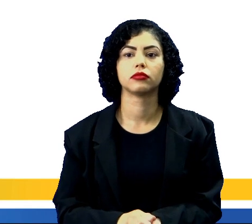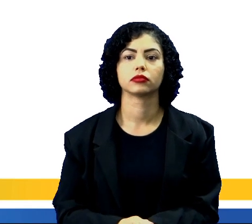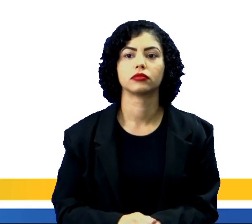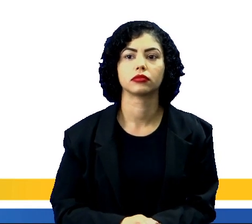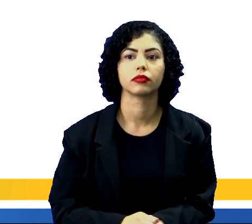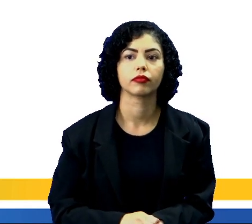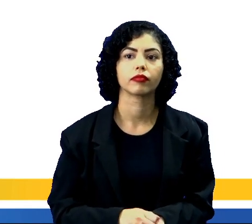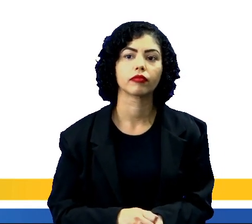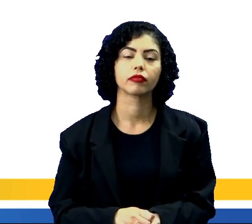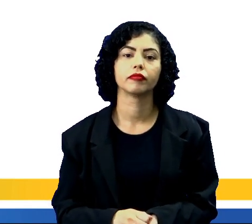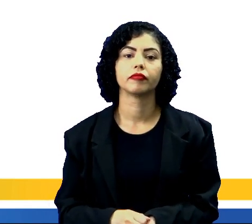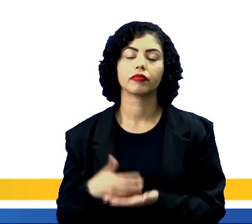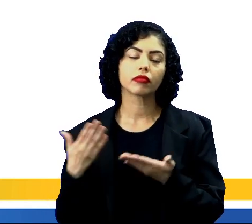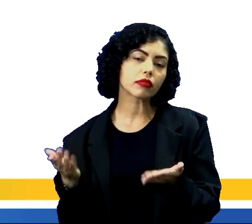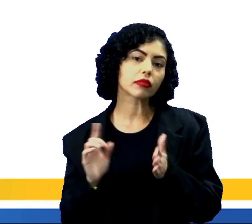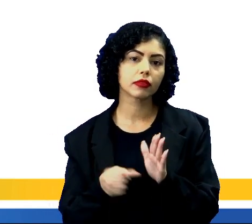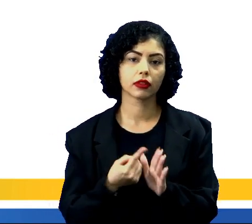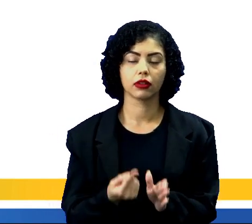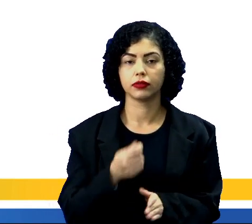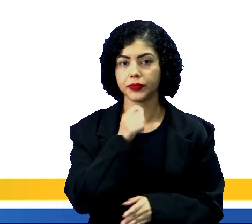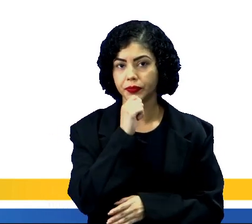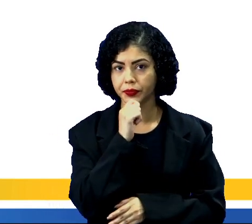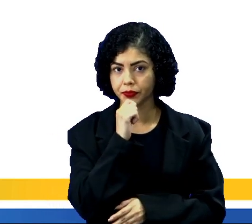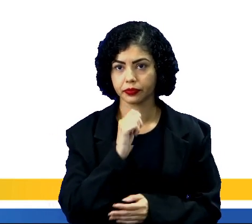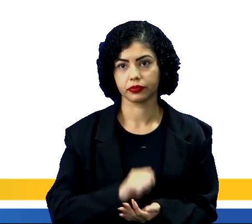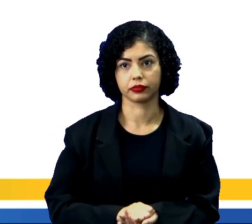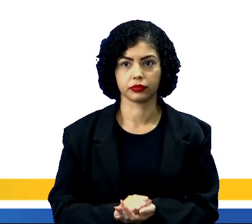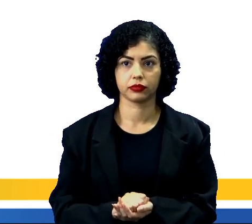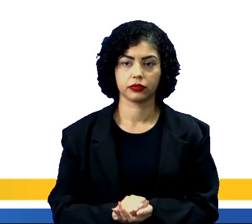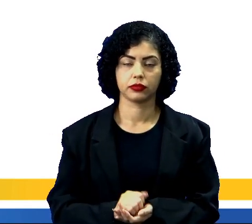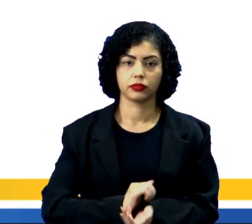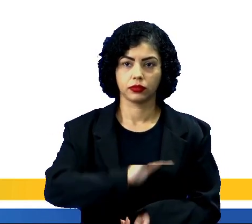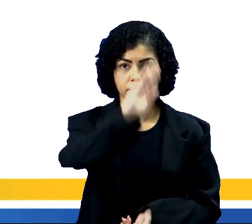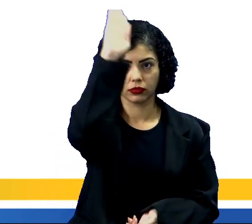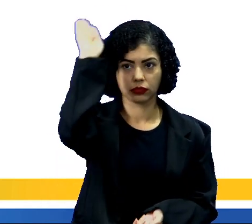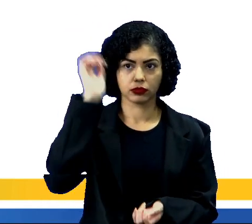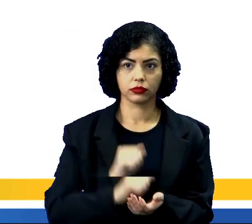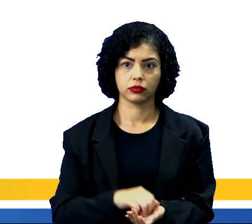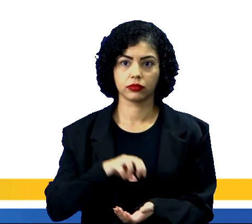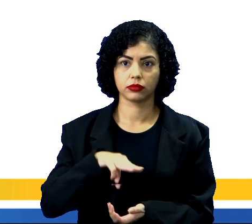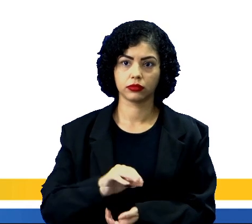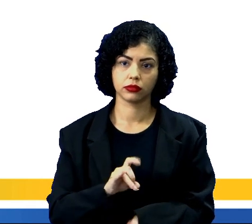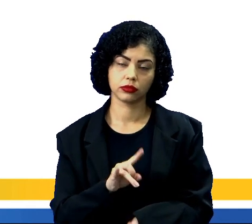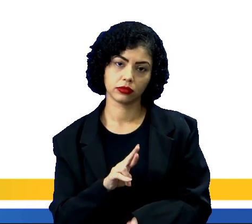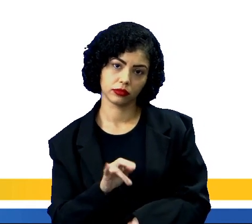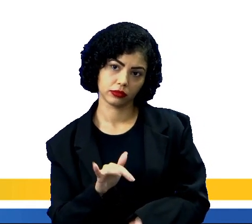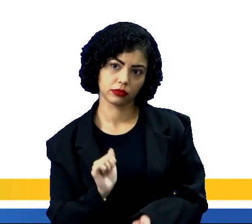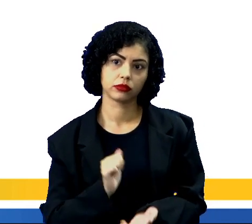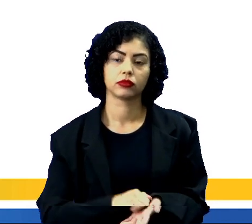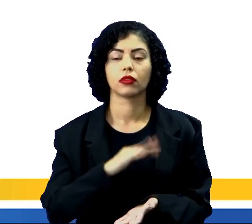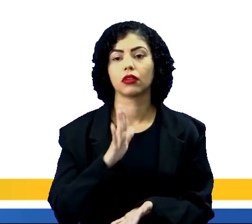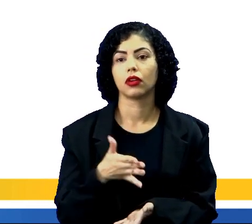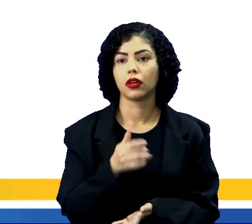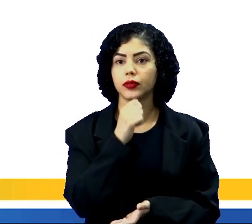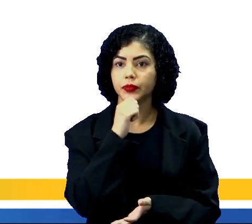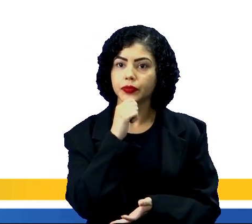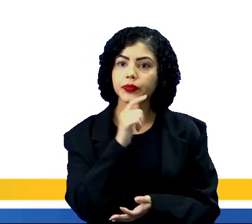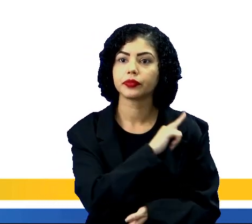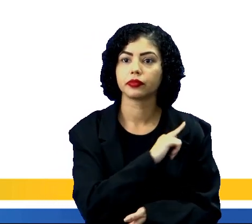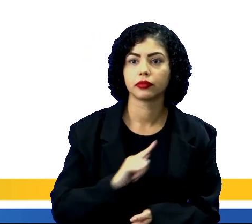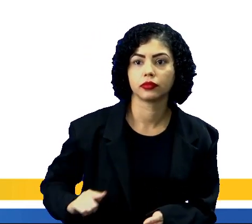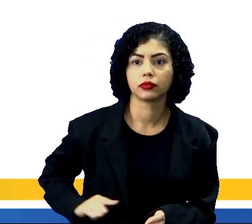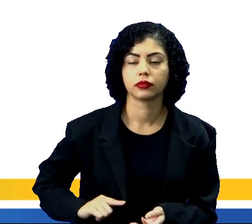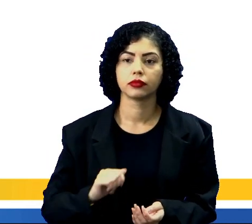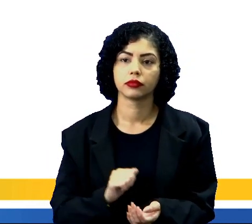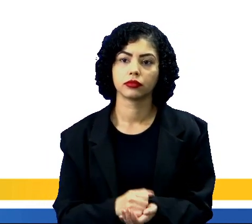aspecto de Roma antiga. A princípio, a Roma era uma monarquia, já que era uma cidade governada